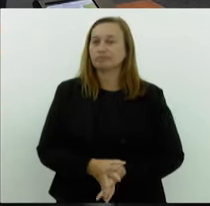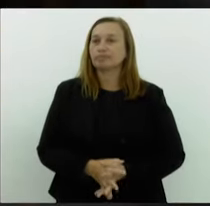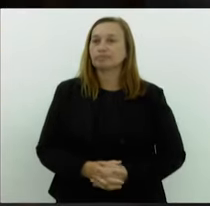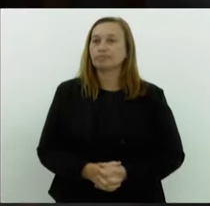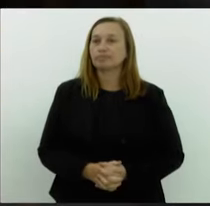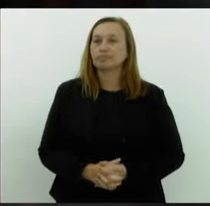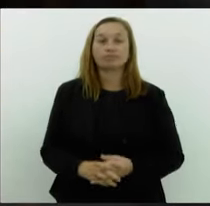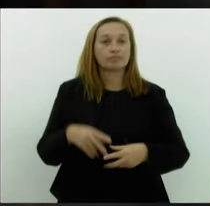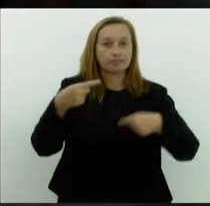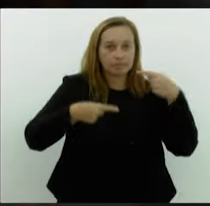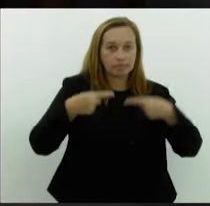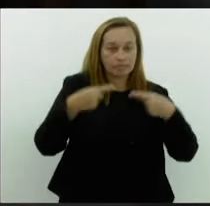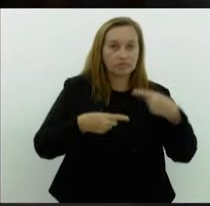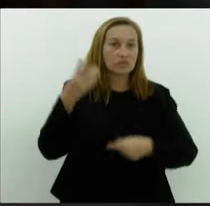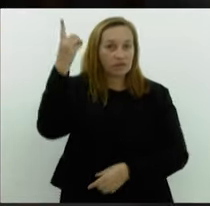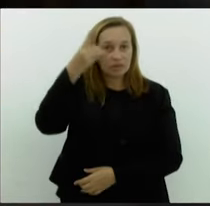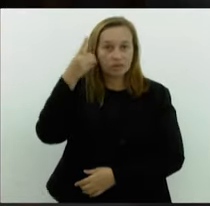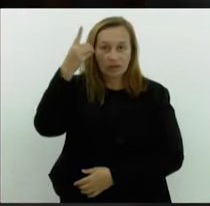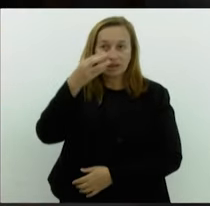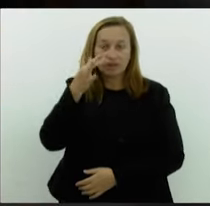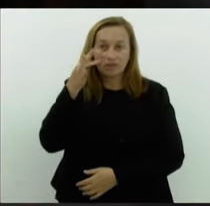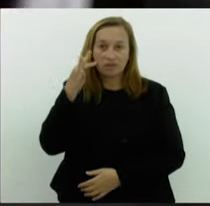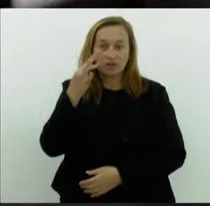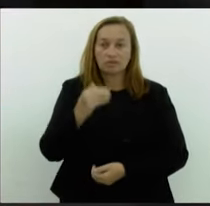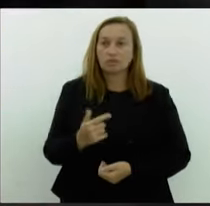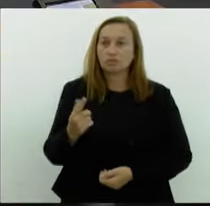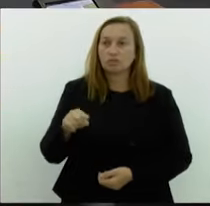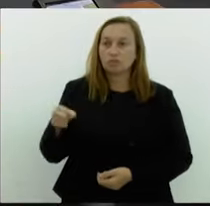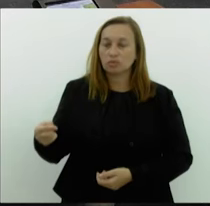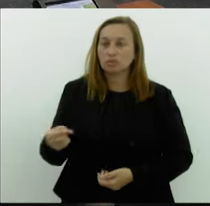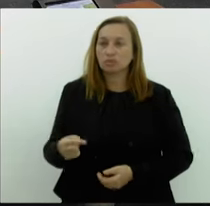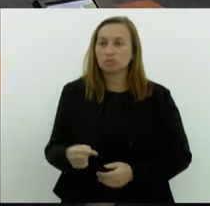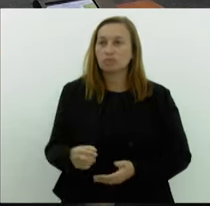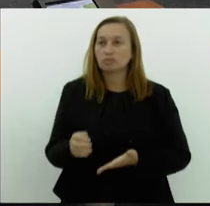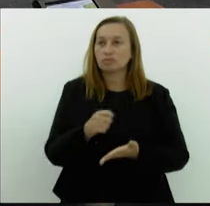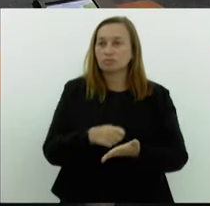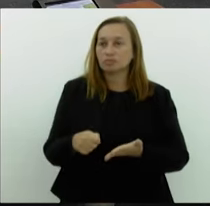Para discutir, deputado Flávio Serafim, próximo orador inscrito.